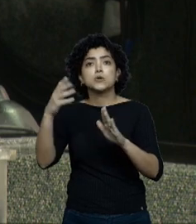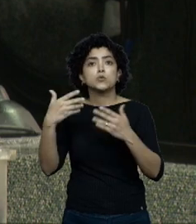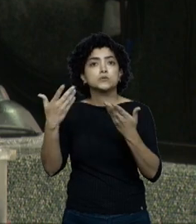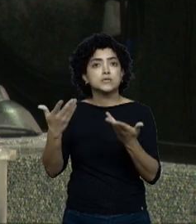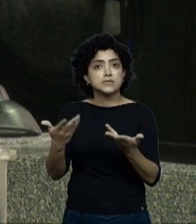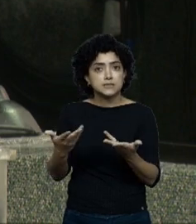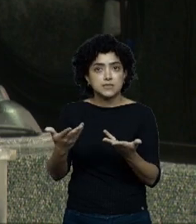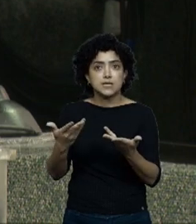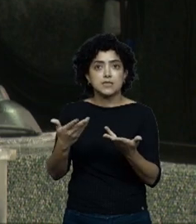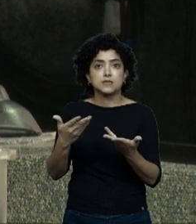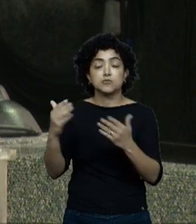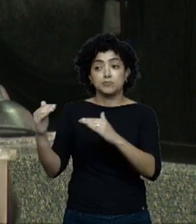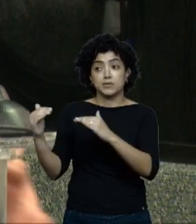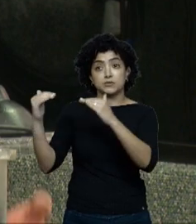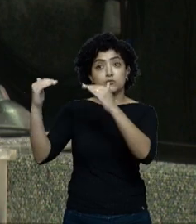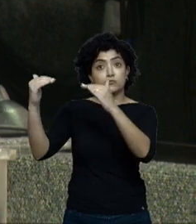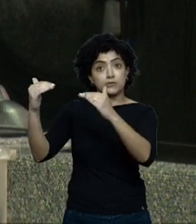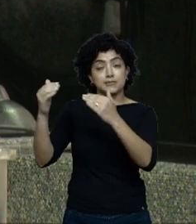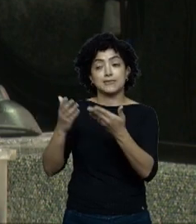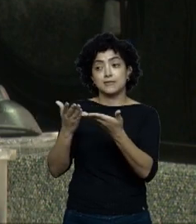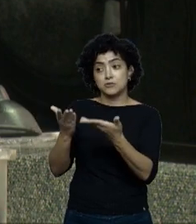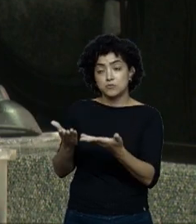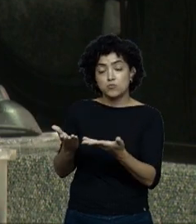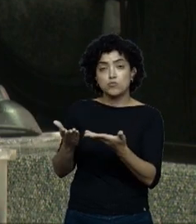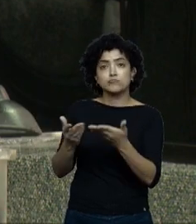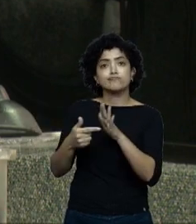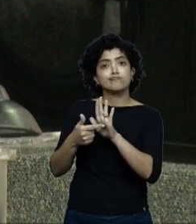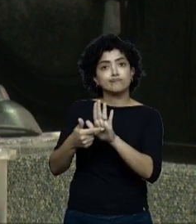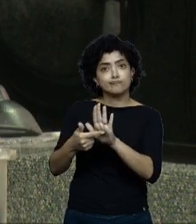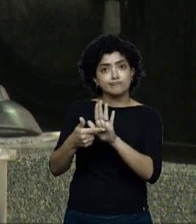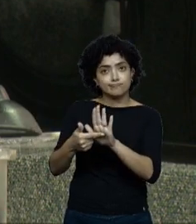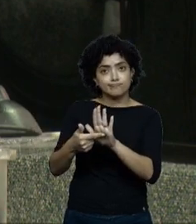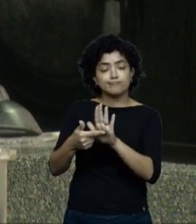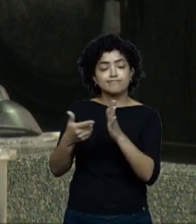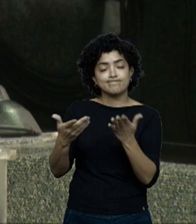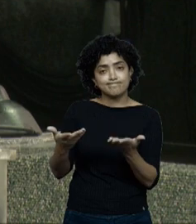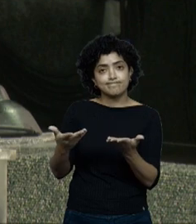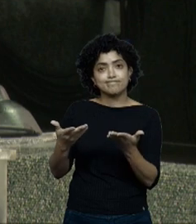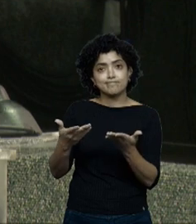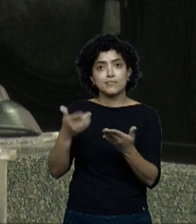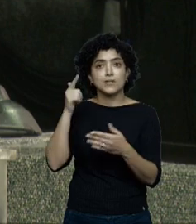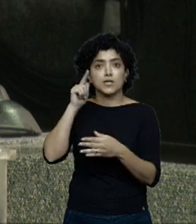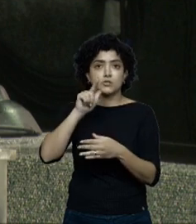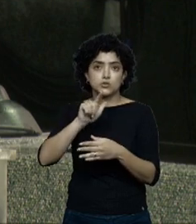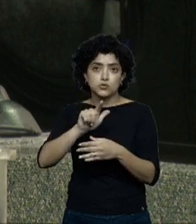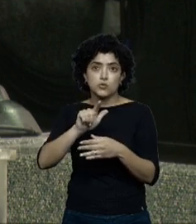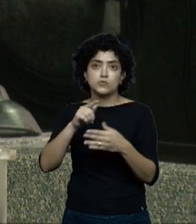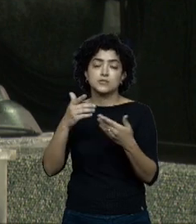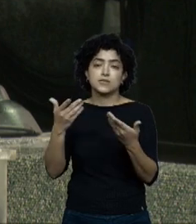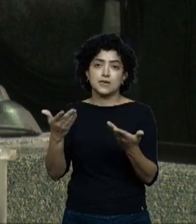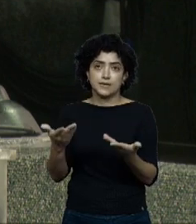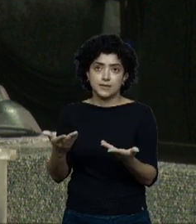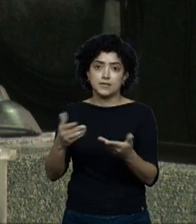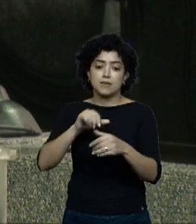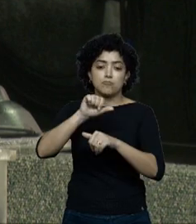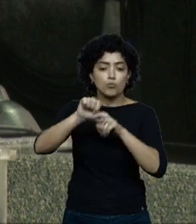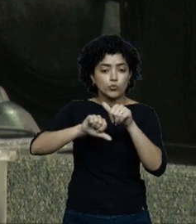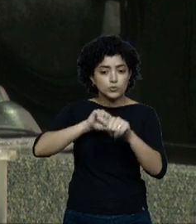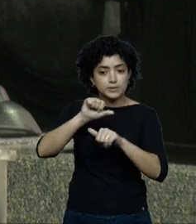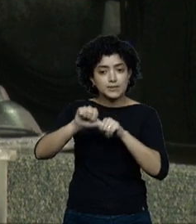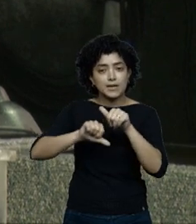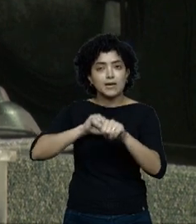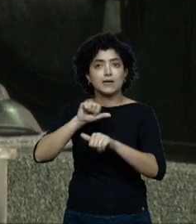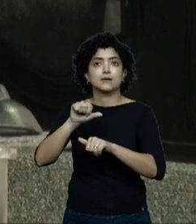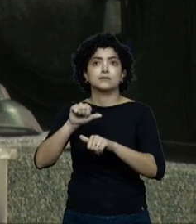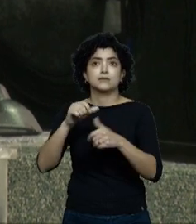para as autoridades falando para quem puder ouvir é que a gente também consegue começar as mudanças ela